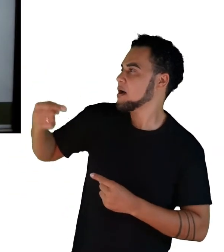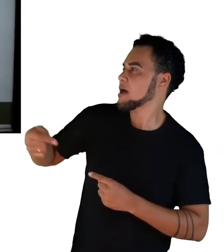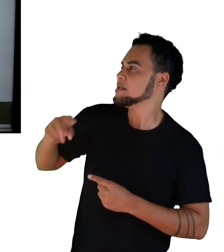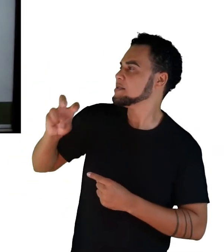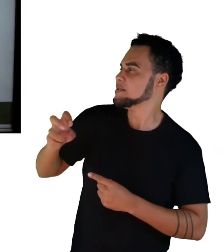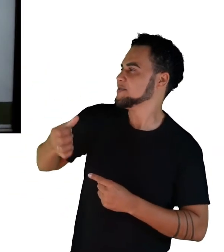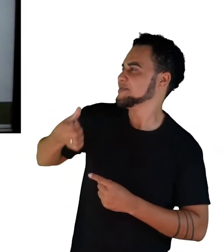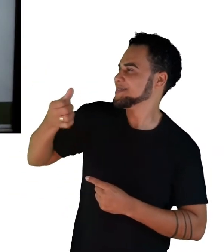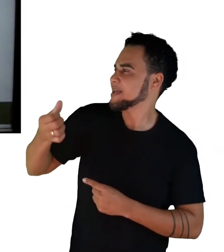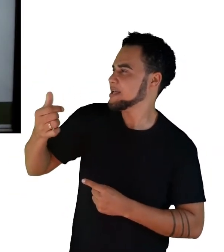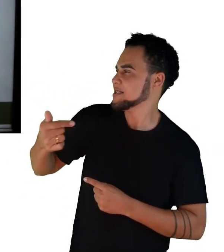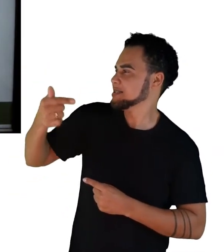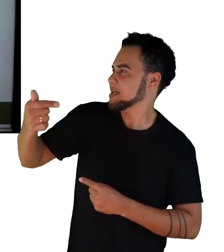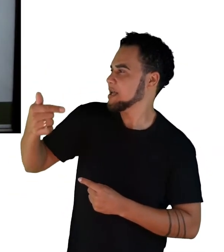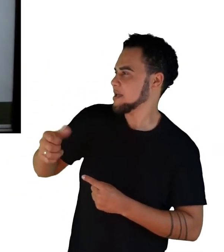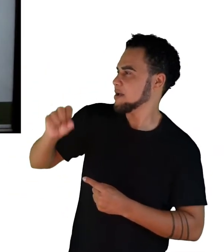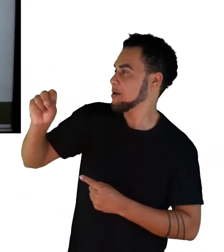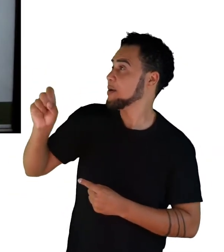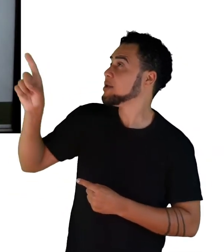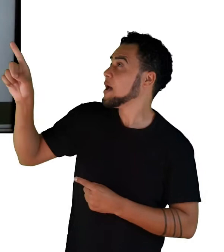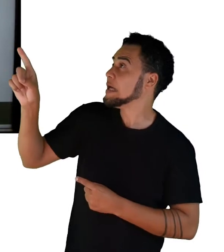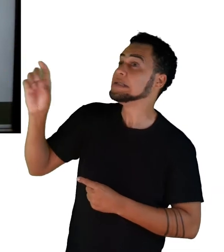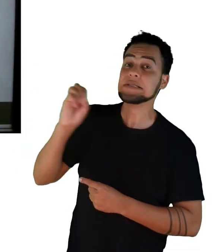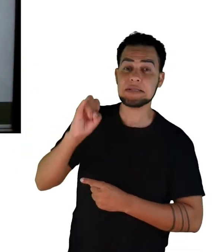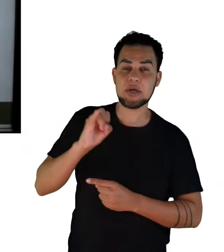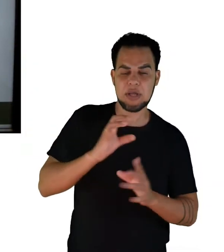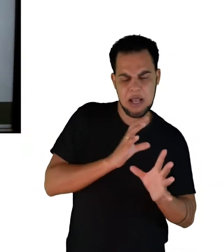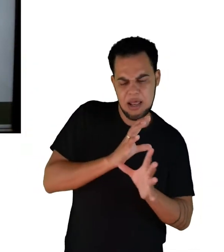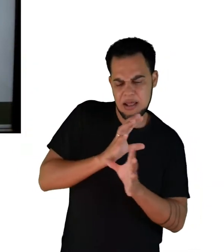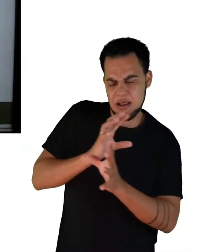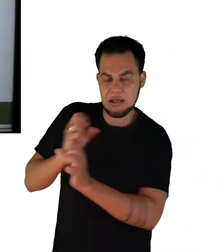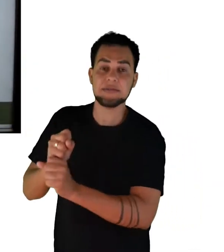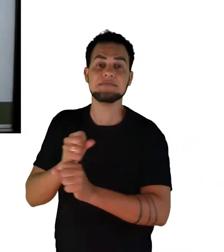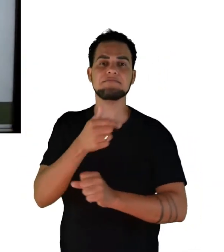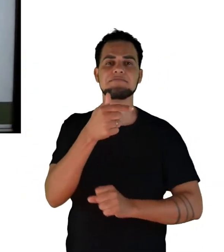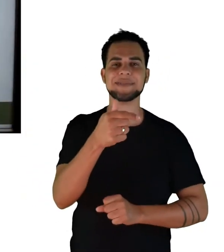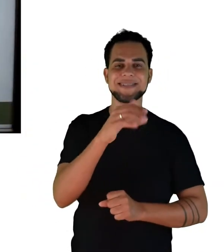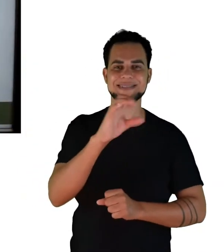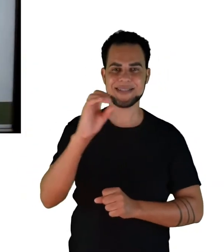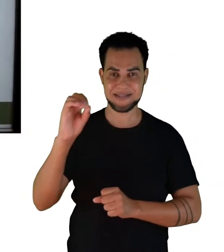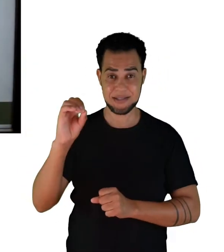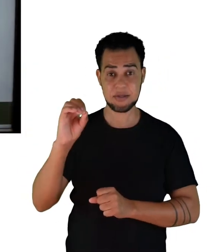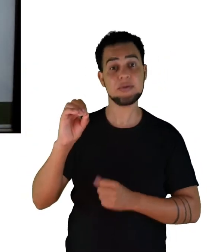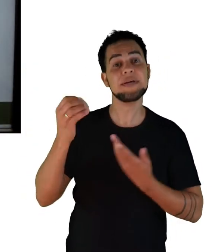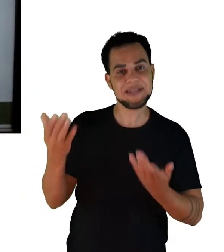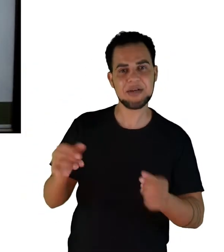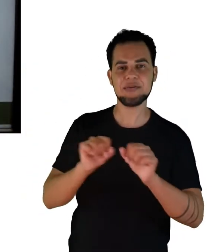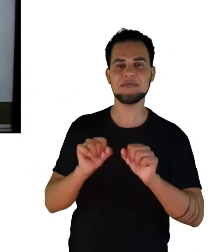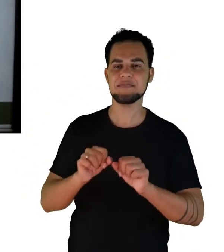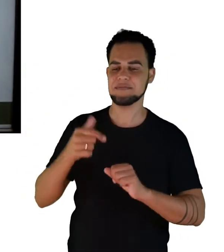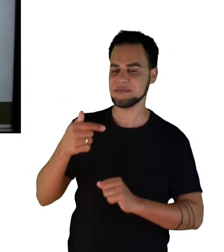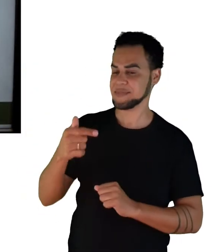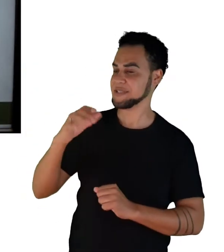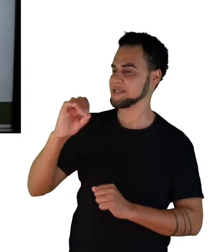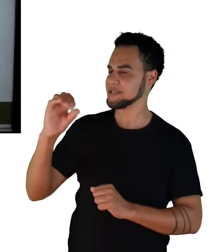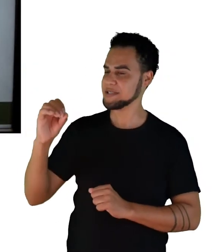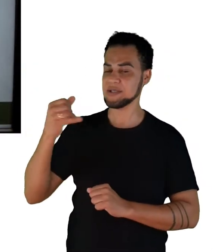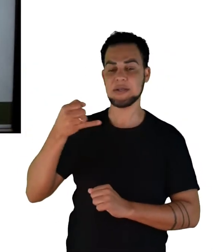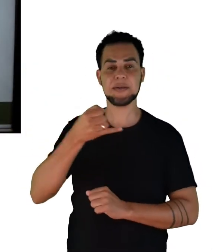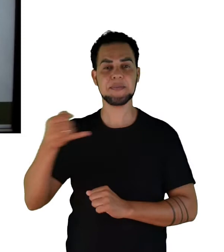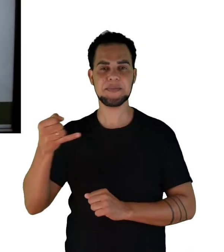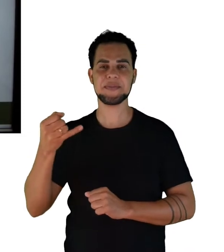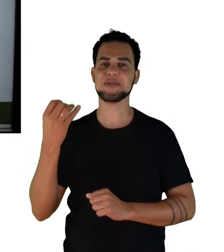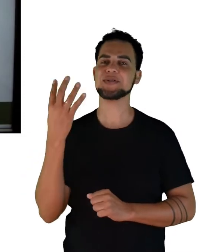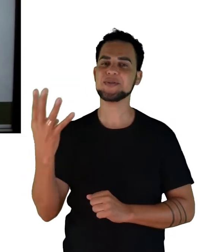7 e 8. Se eu tenho 700 lugares, eu vou fazer 700 menos 4, que aí eu